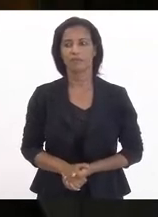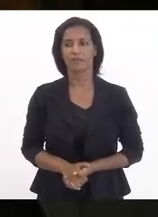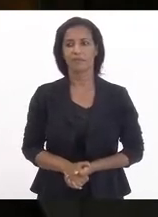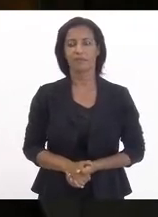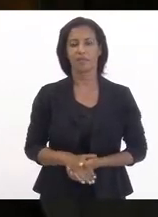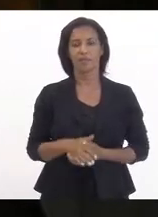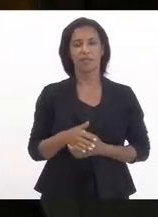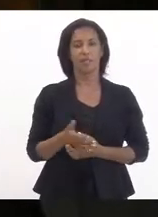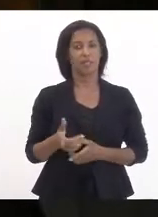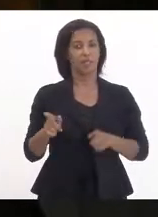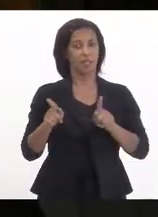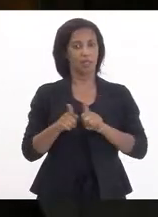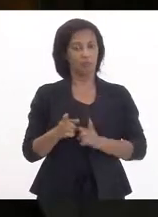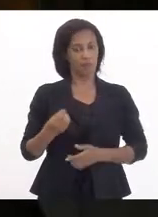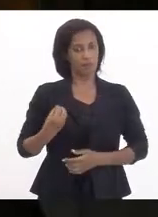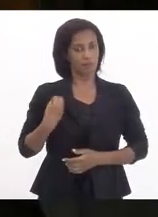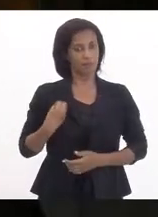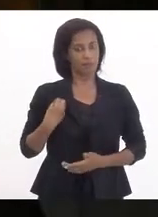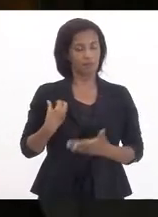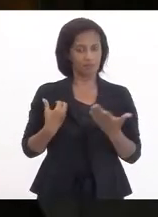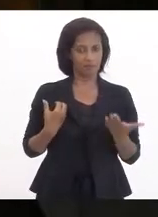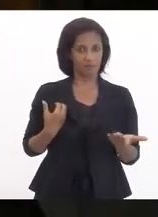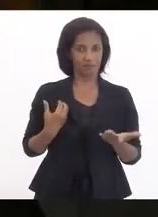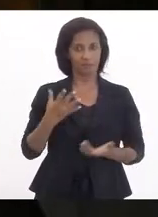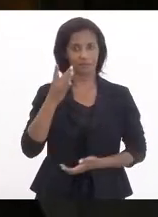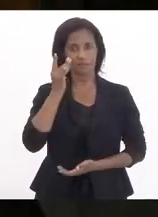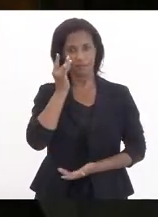e de forma presencial,